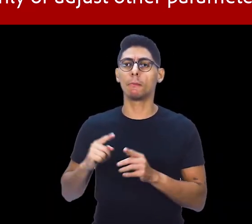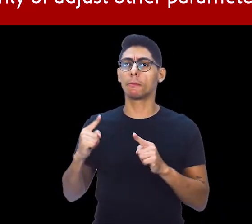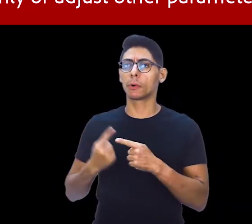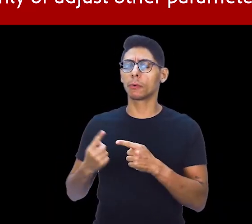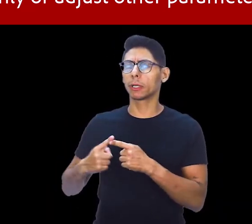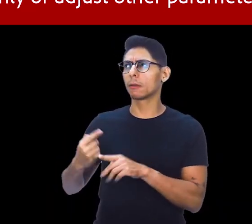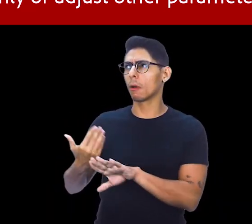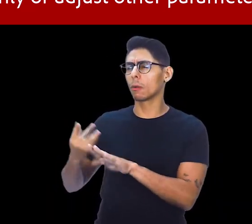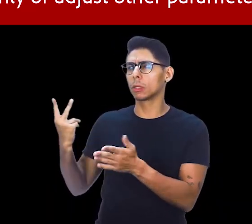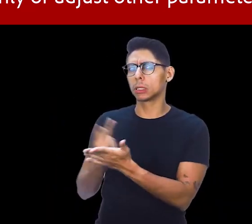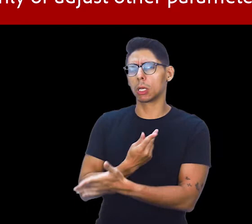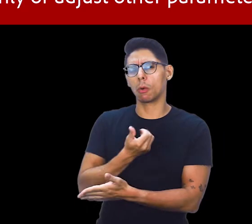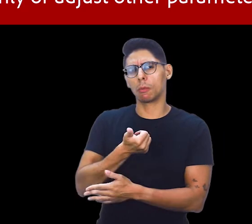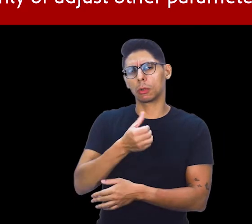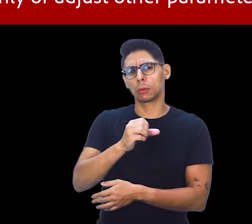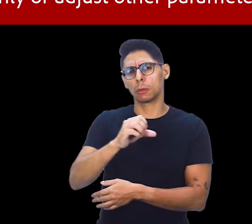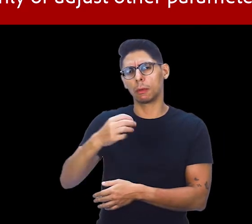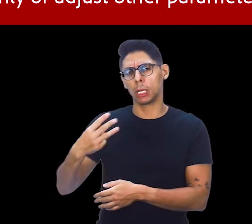93, 94,